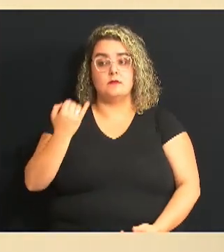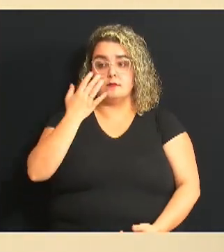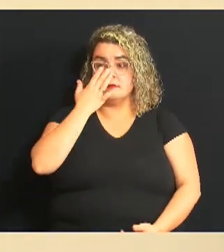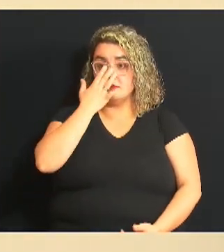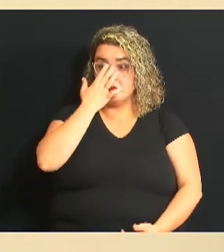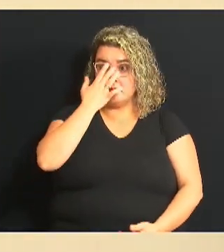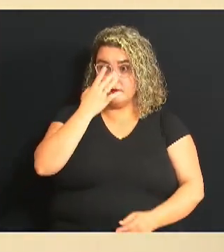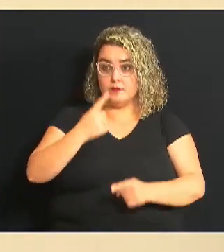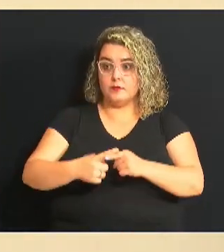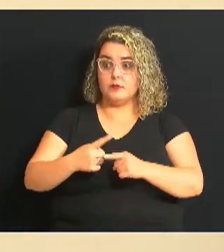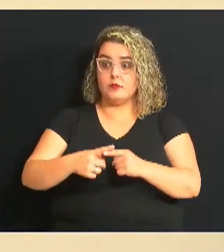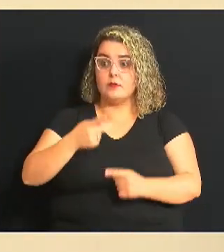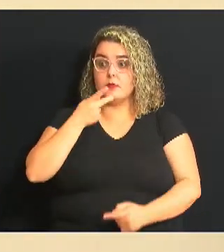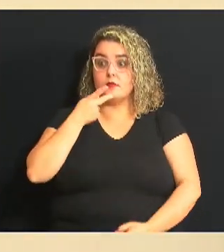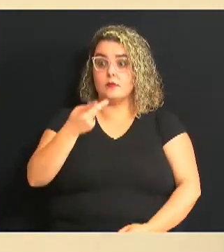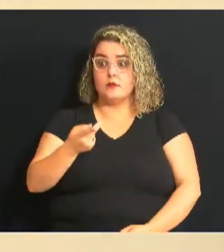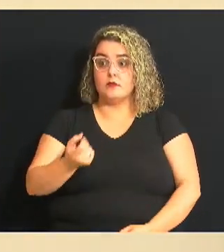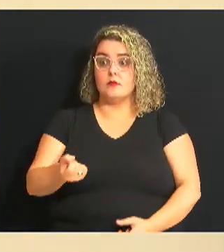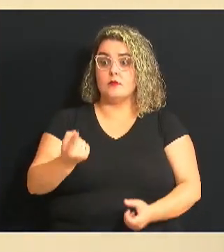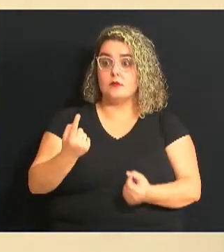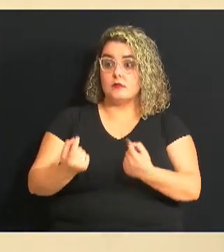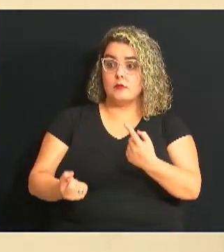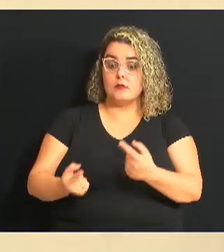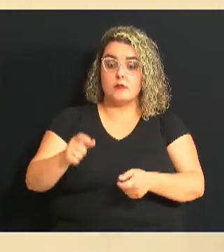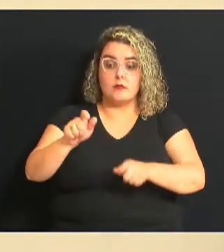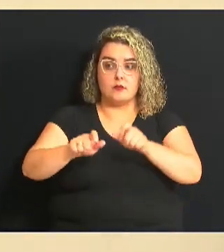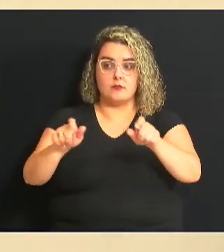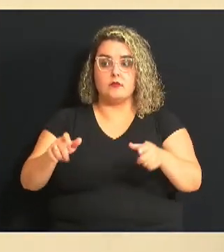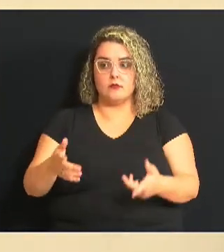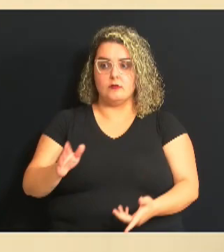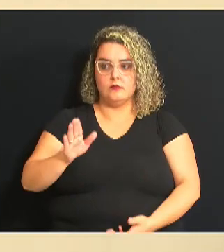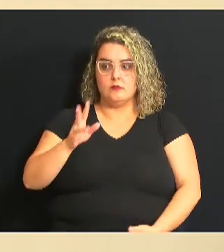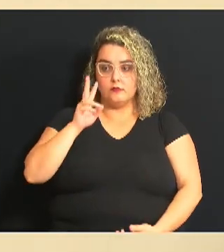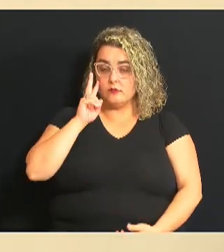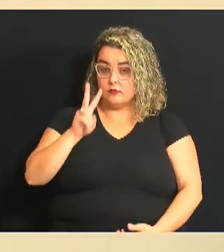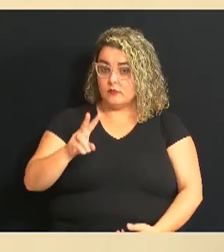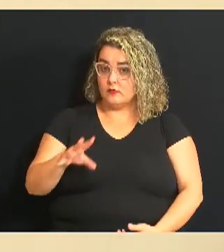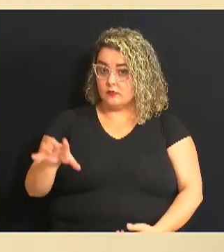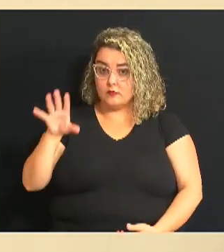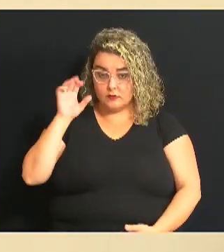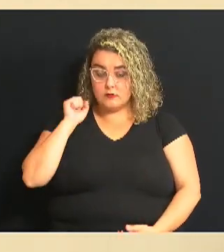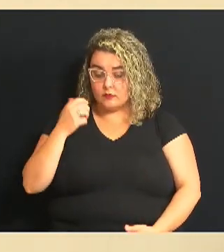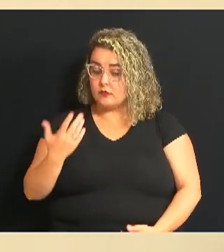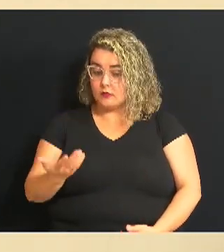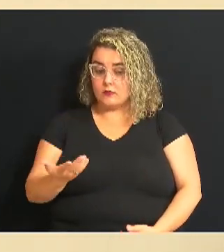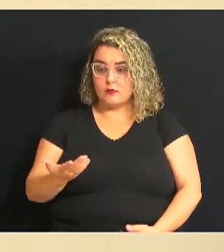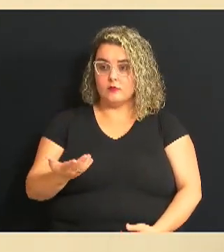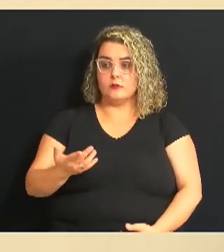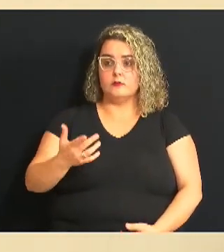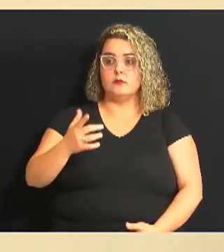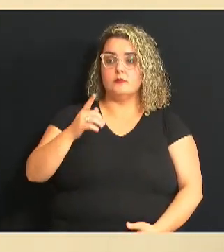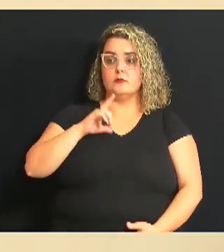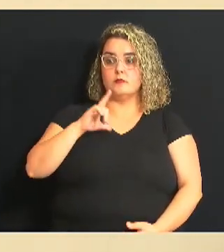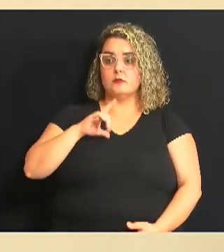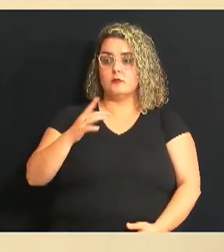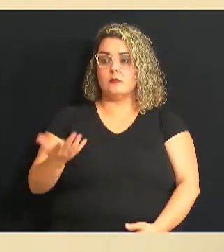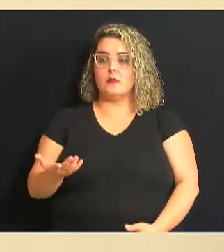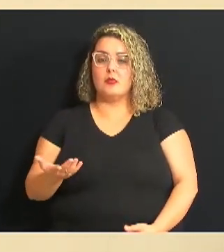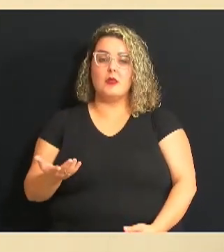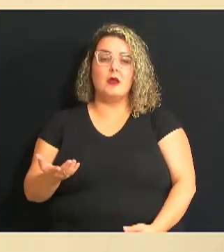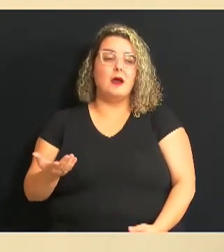falando isso? Porque algumas pessoas, eu já vi isso, já ouvi isso, tendem a subvalorizar